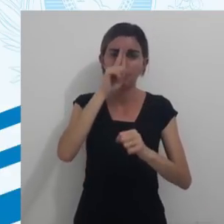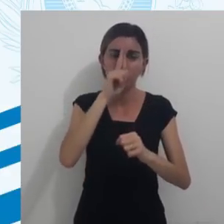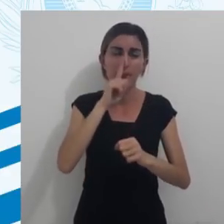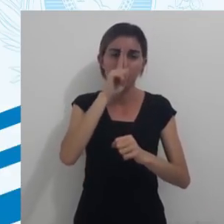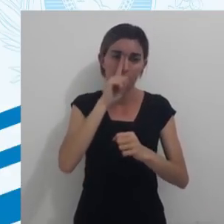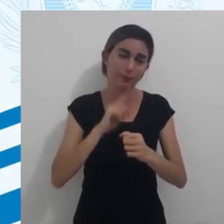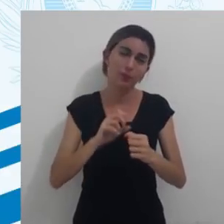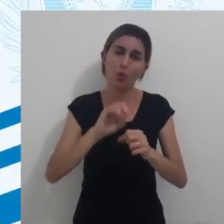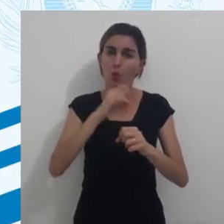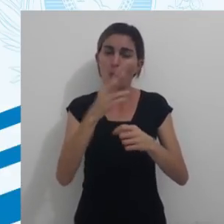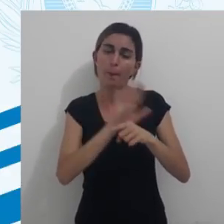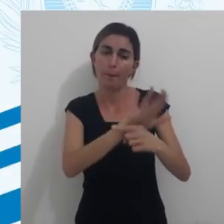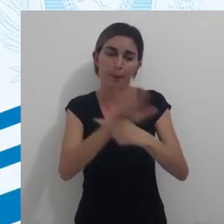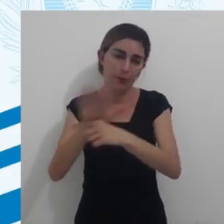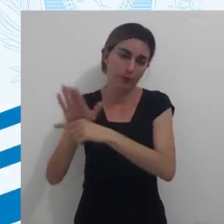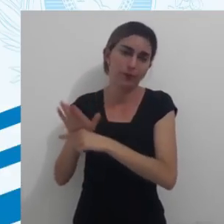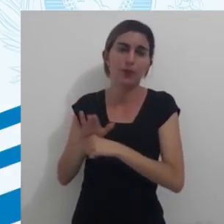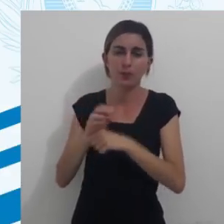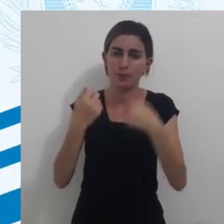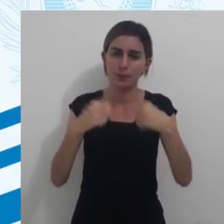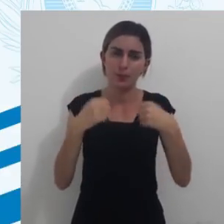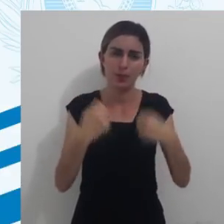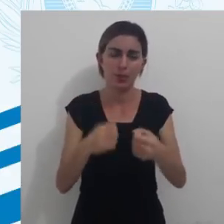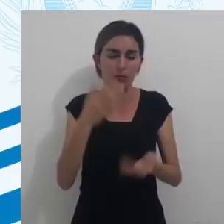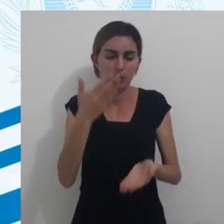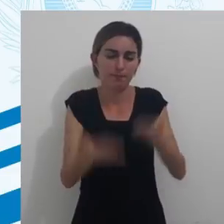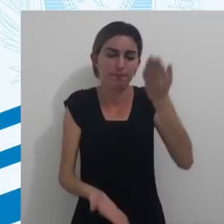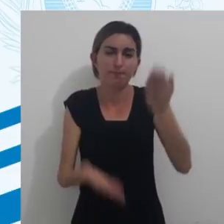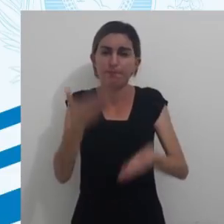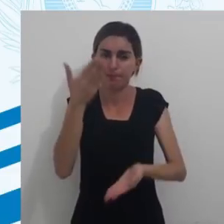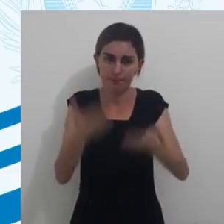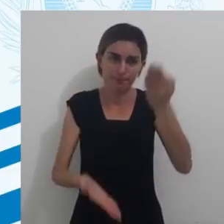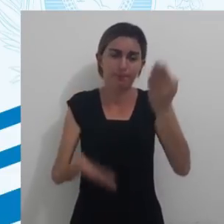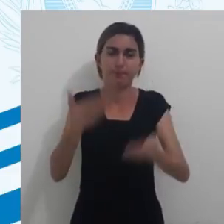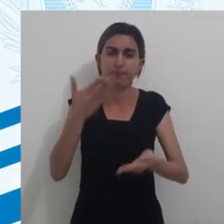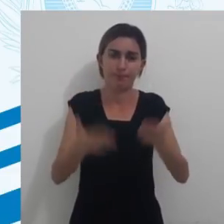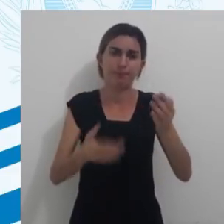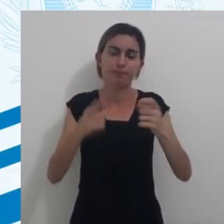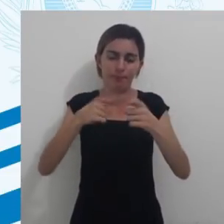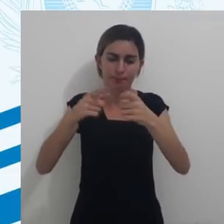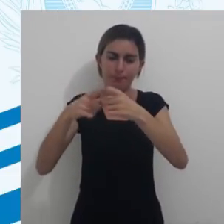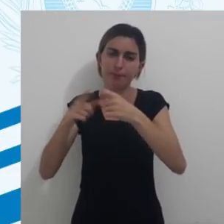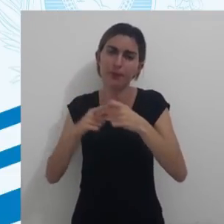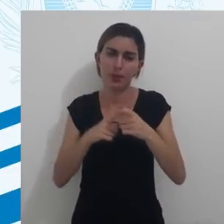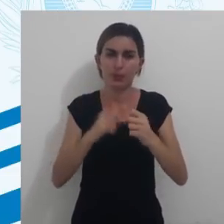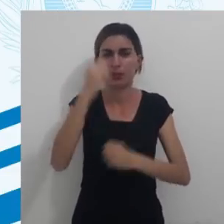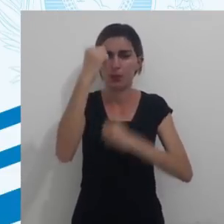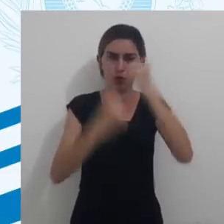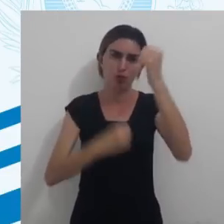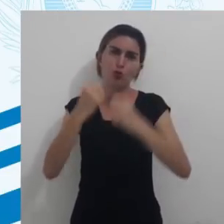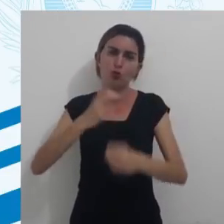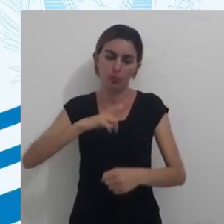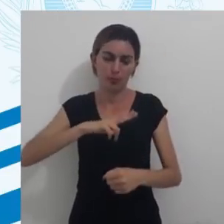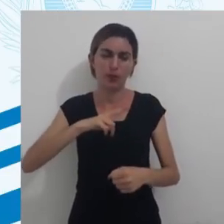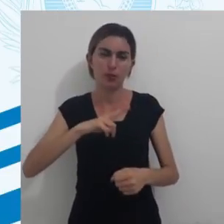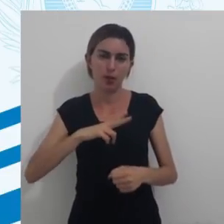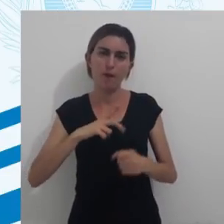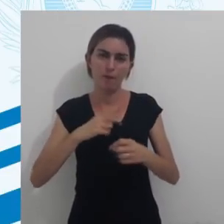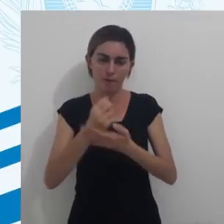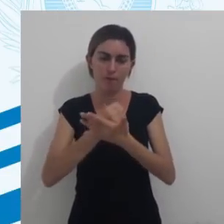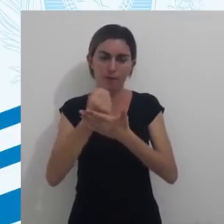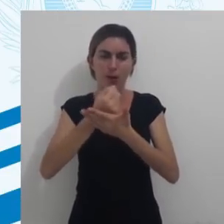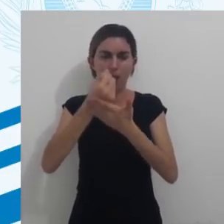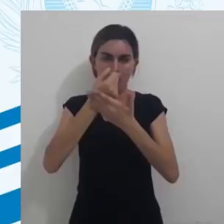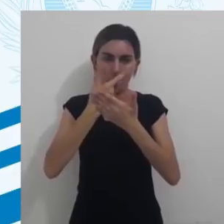riscos e benefícios devem ser ponderados. A medicina, a indústria, particularmente a